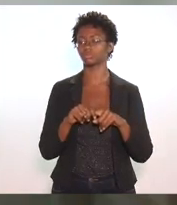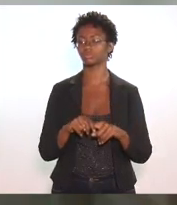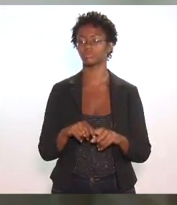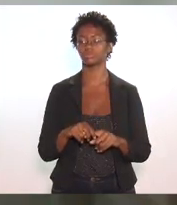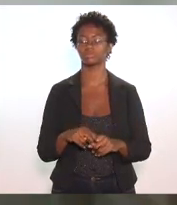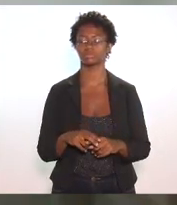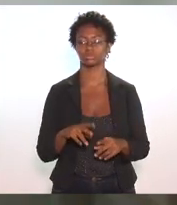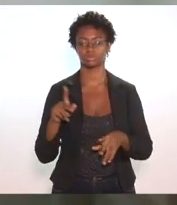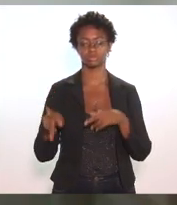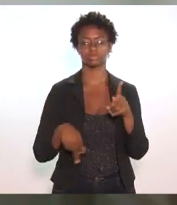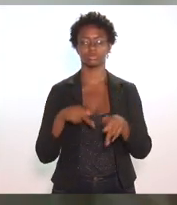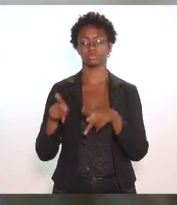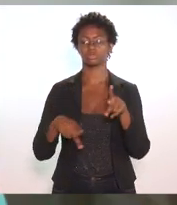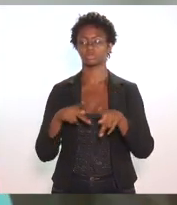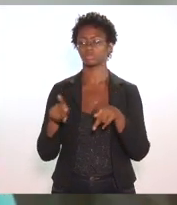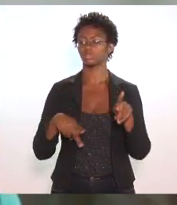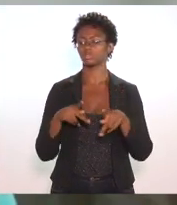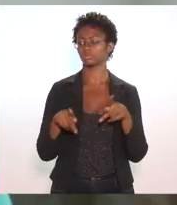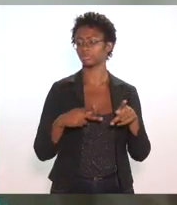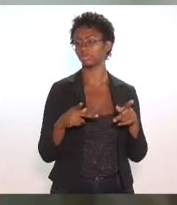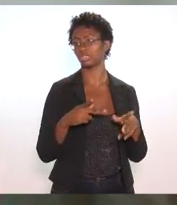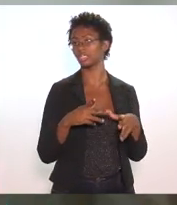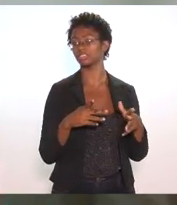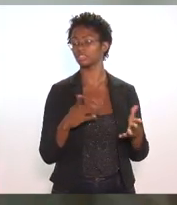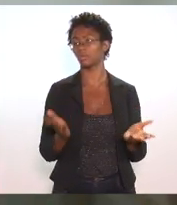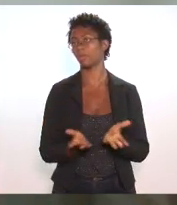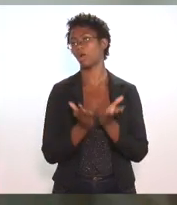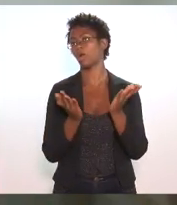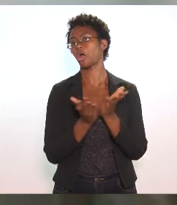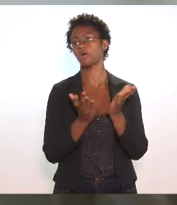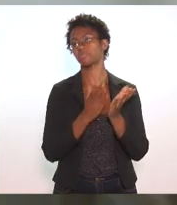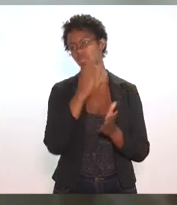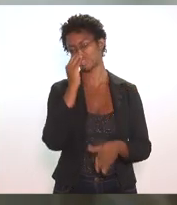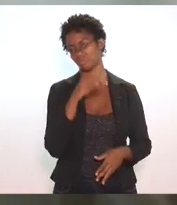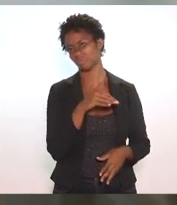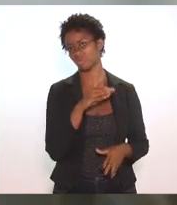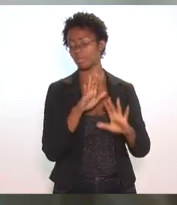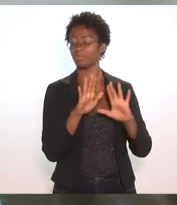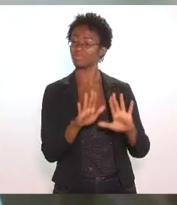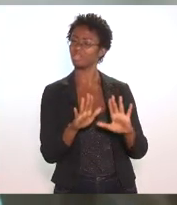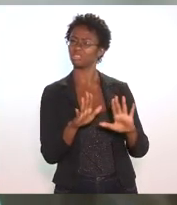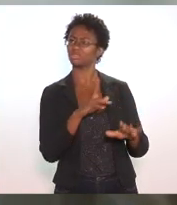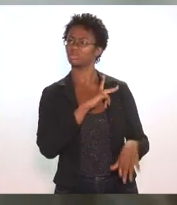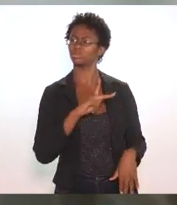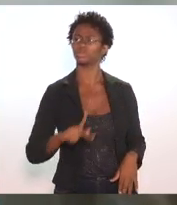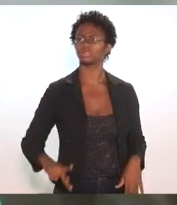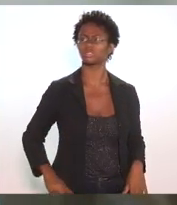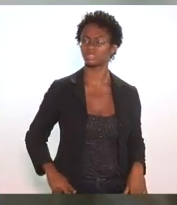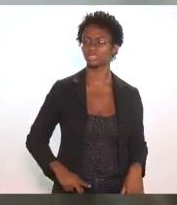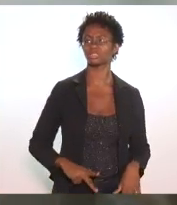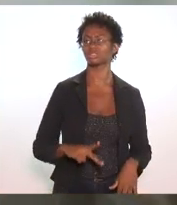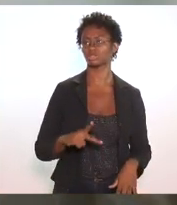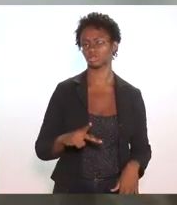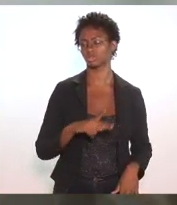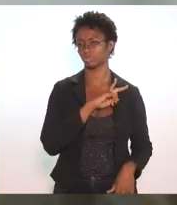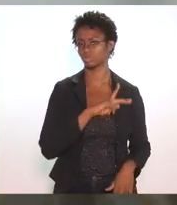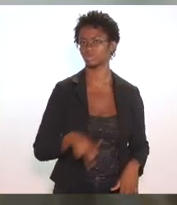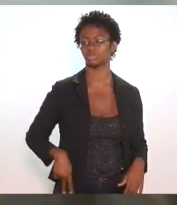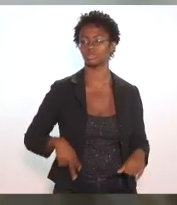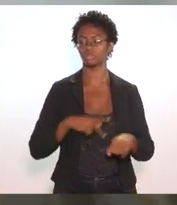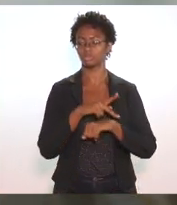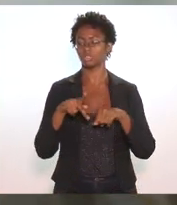de lado pela população menos esclarecida. Será que o presidente da República pertence